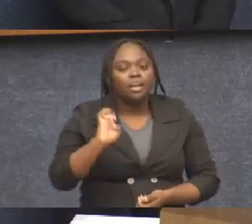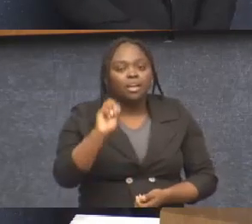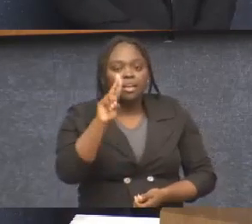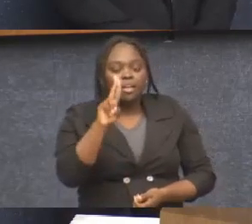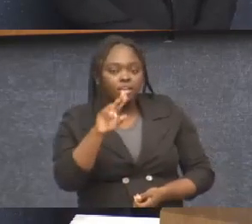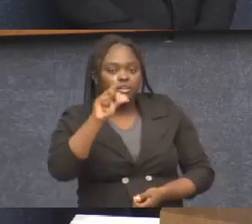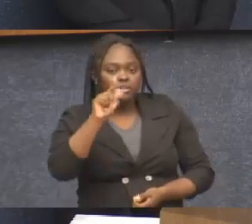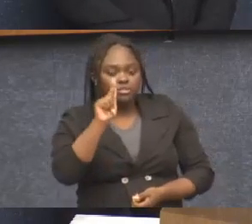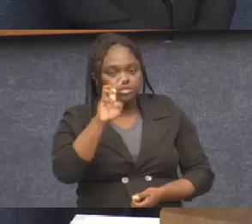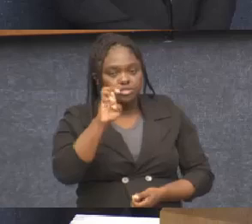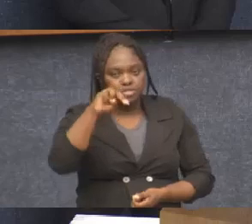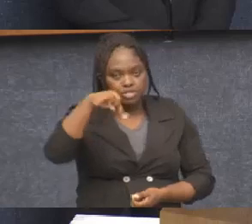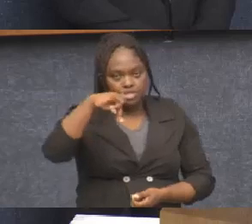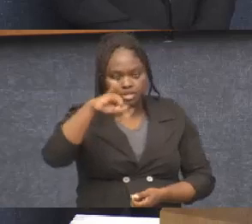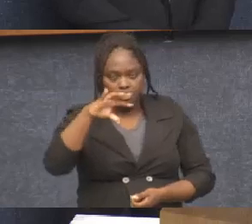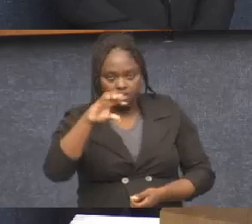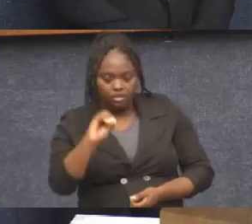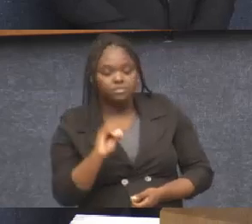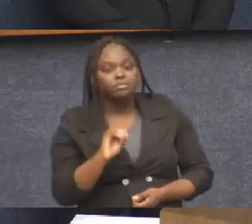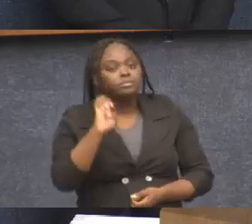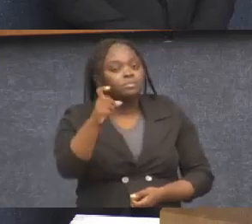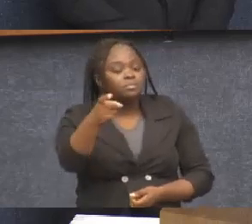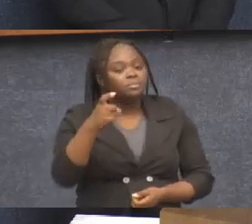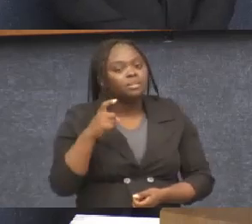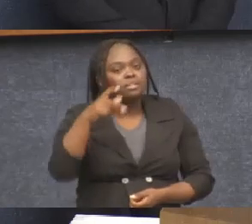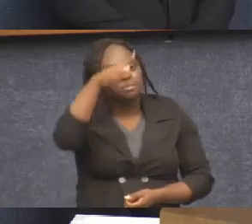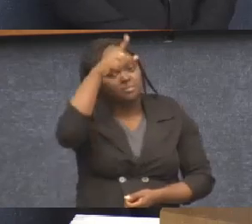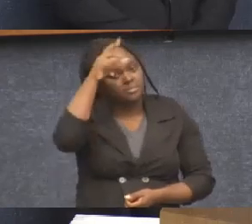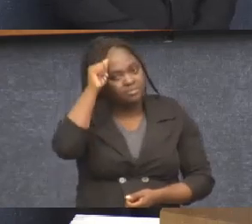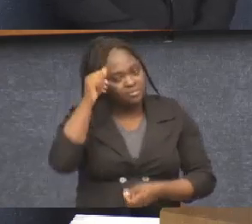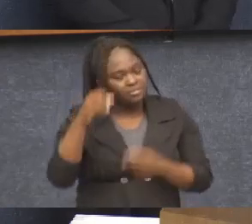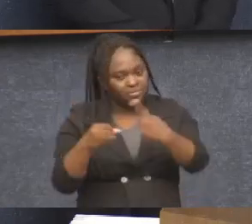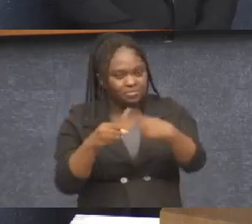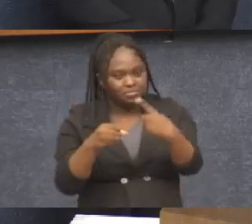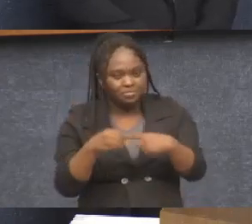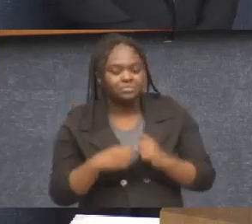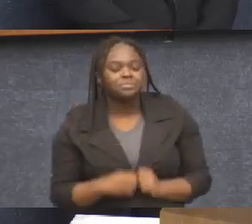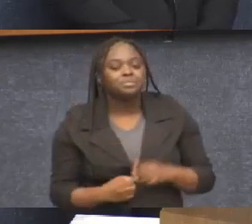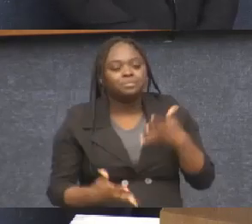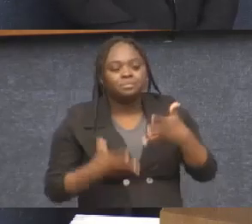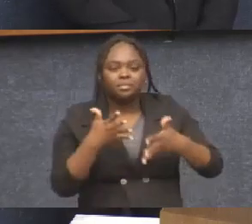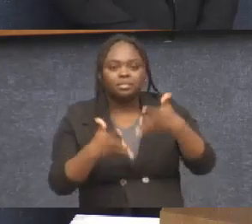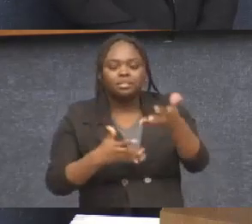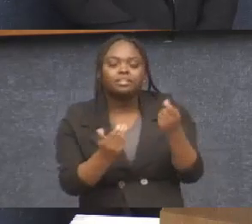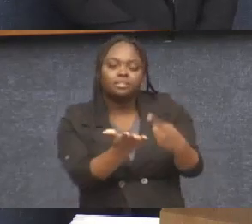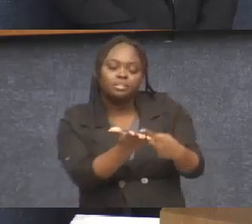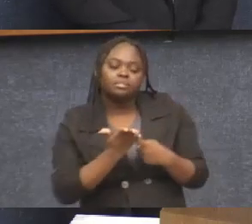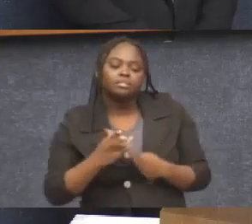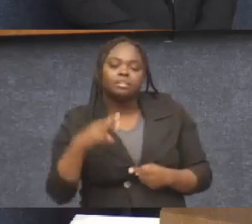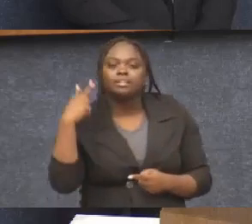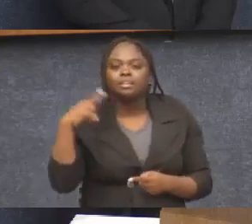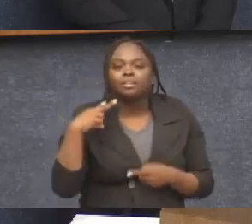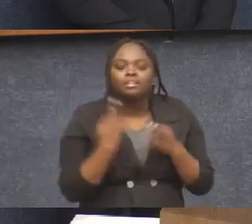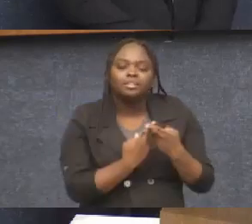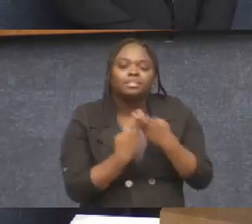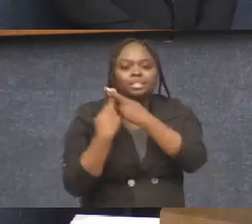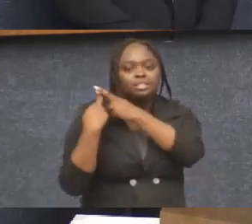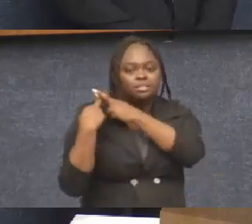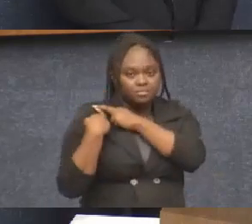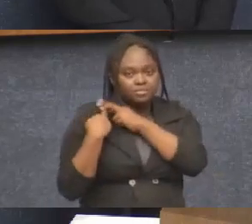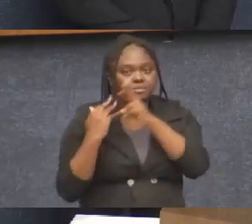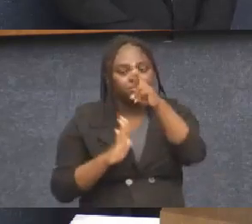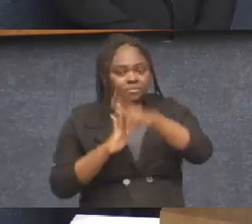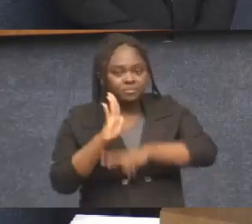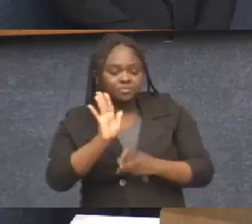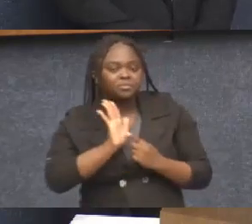Minas Gerais. Para suas palavras, convidamos o vereador Maninho Félix, autor do requerimento que